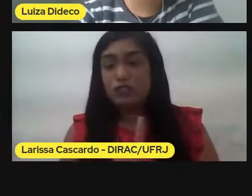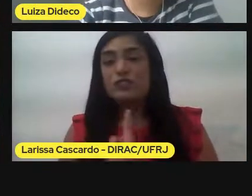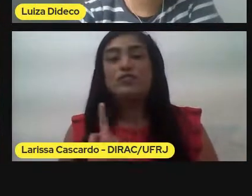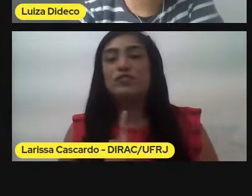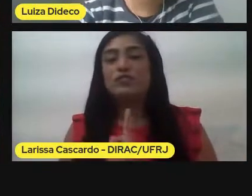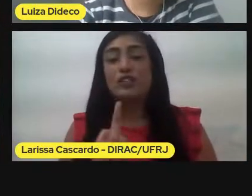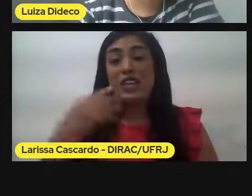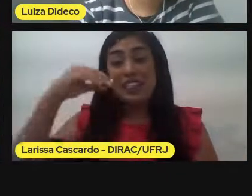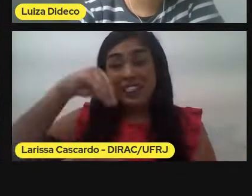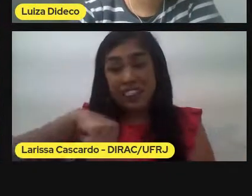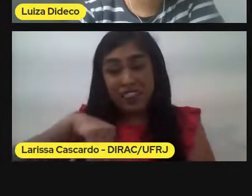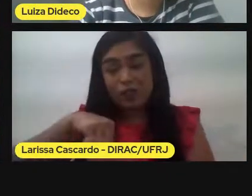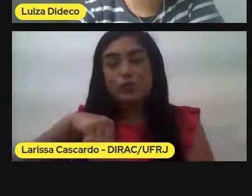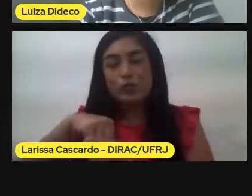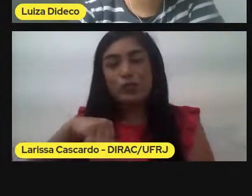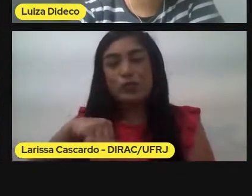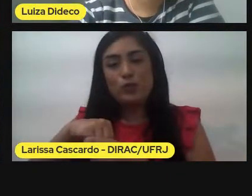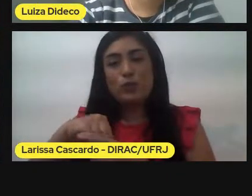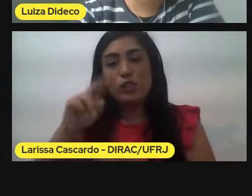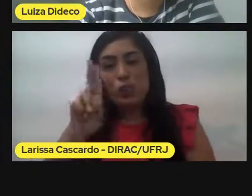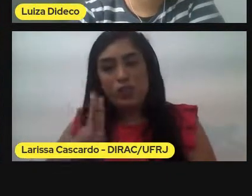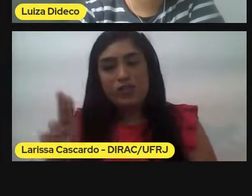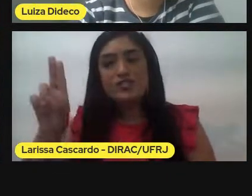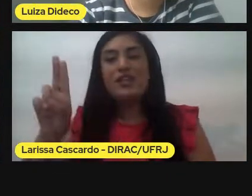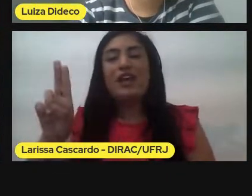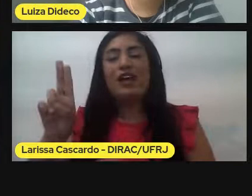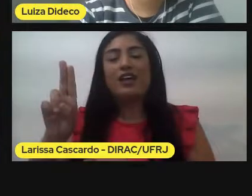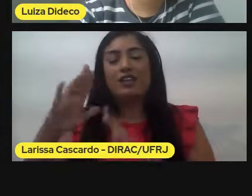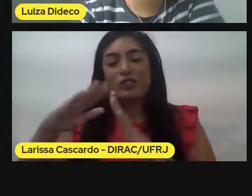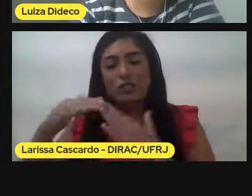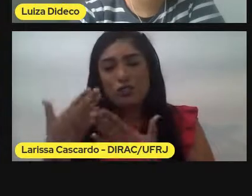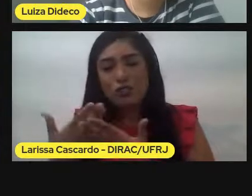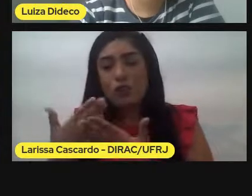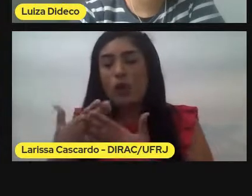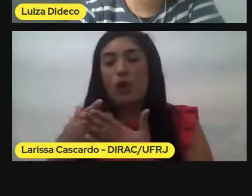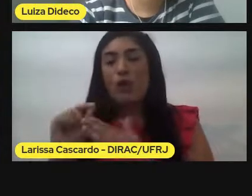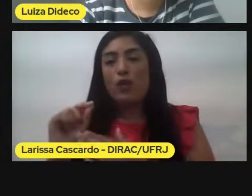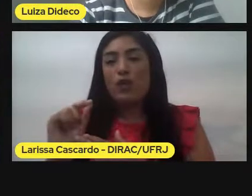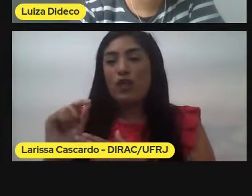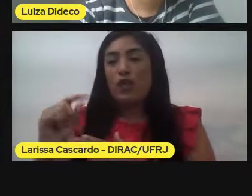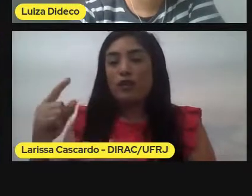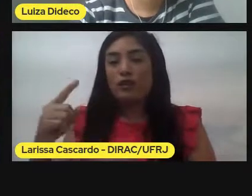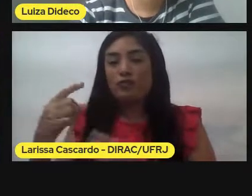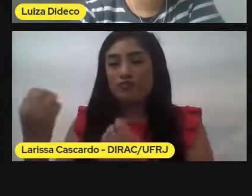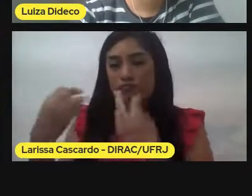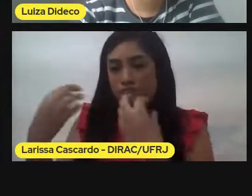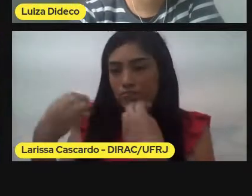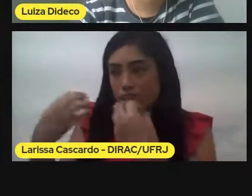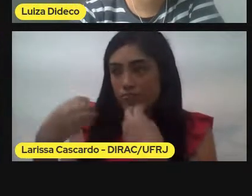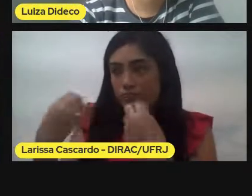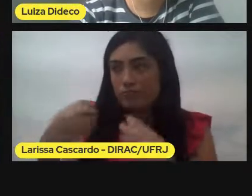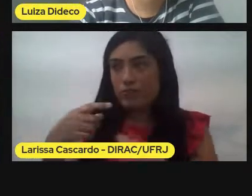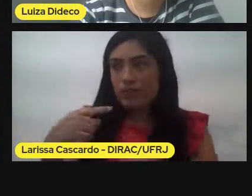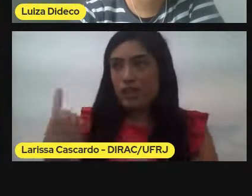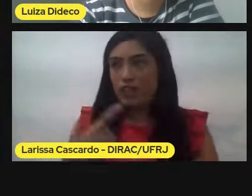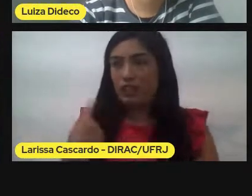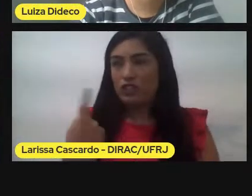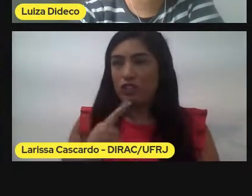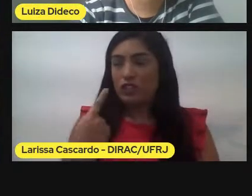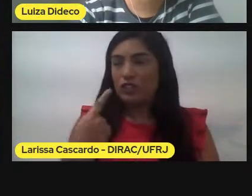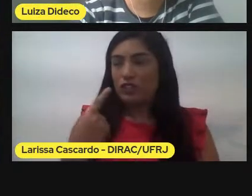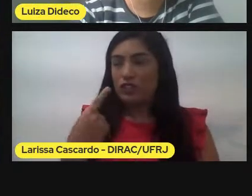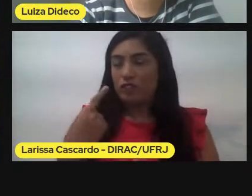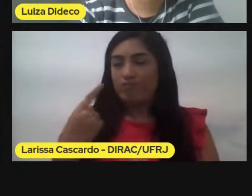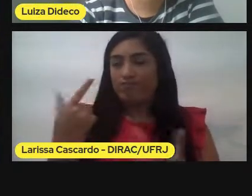partir de uma determinada ótica, perspectiva, teórica, crítica, e vocês não, vocês